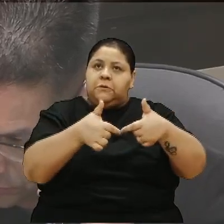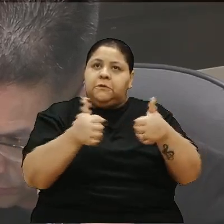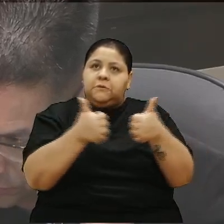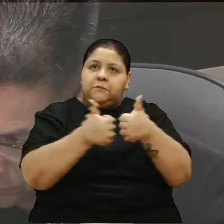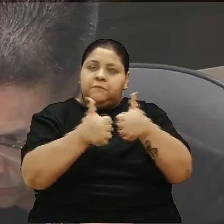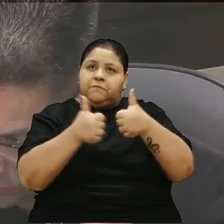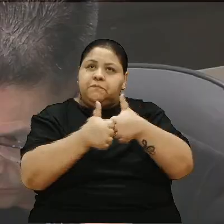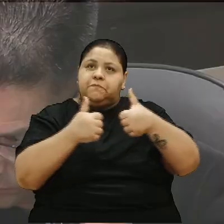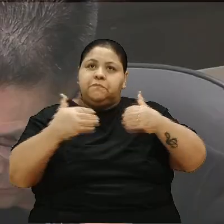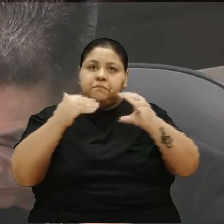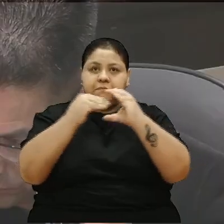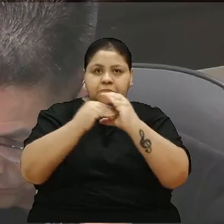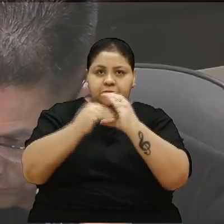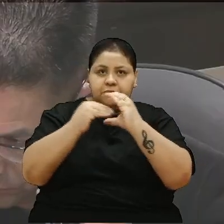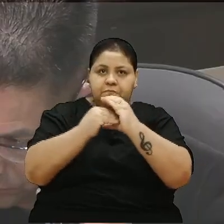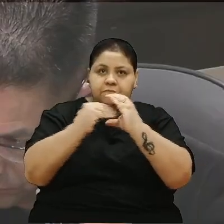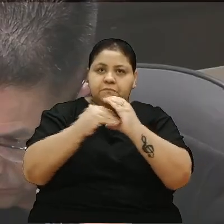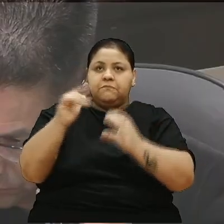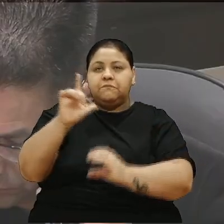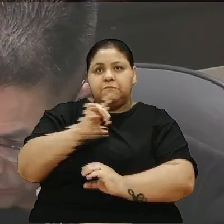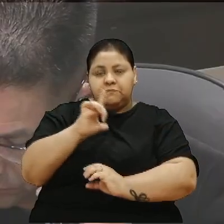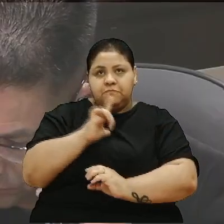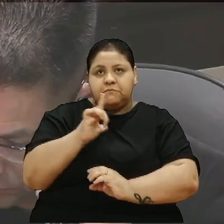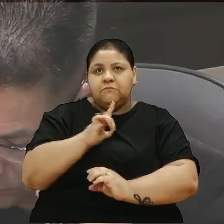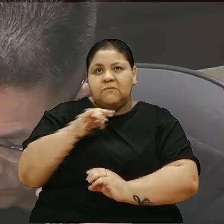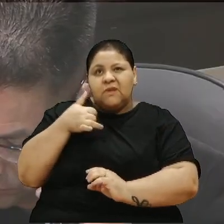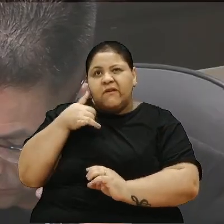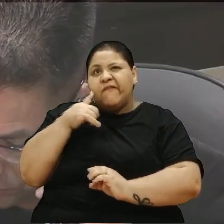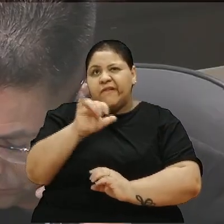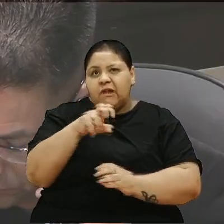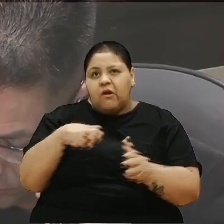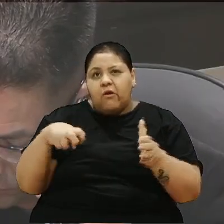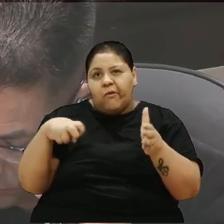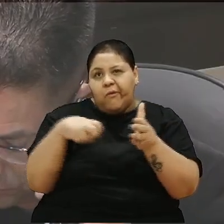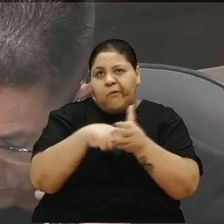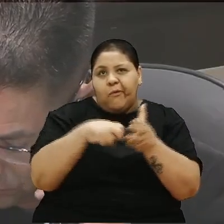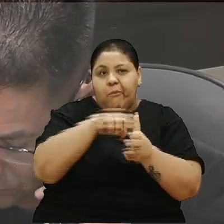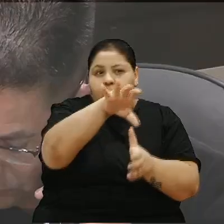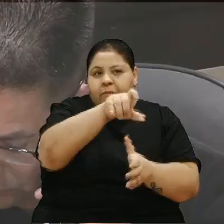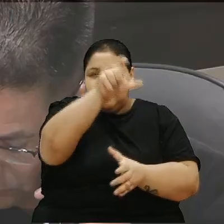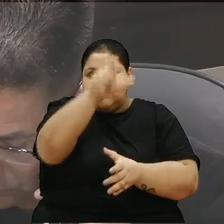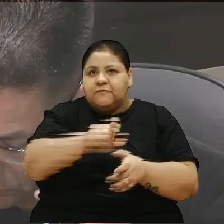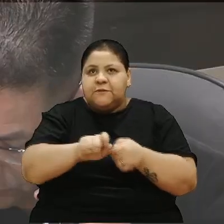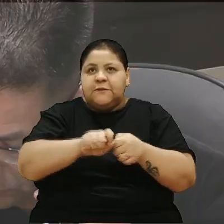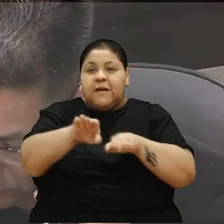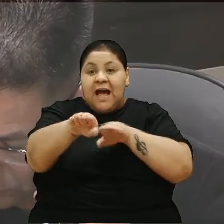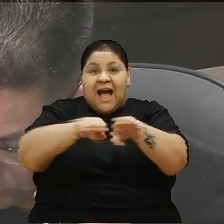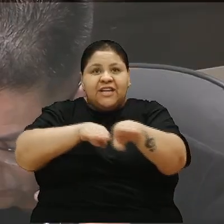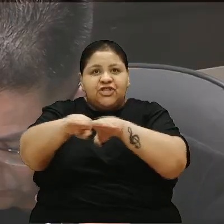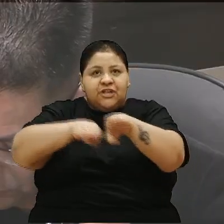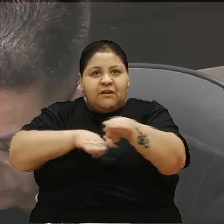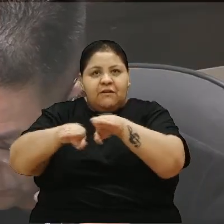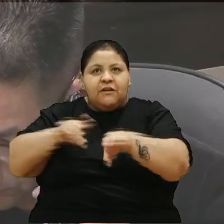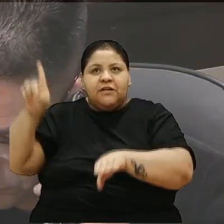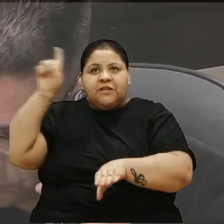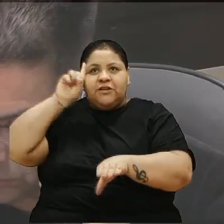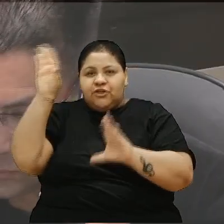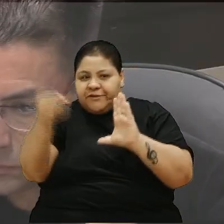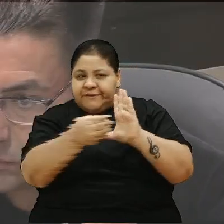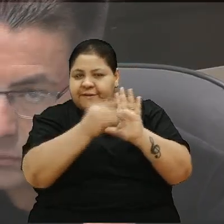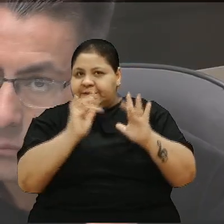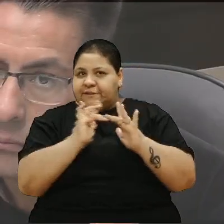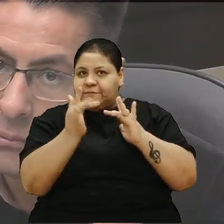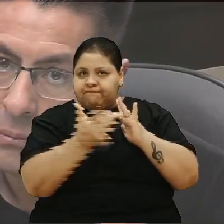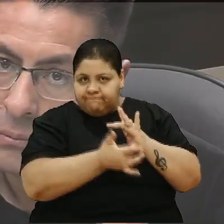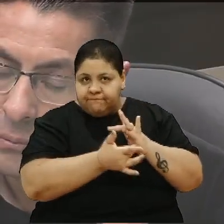né, Village, onde acabou evitando um acidente, né, quando pegou uma pessoa ali que fazia racha diariamente, postava vídeo nas redes sociais.